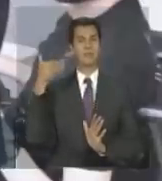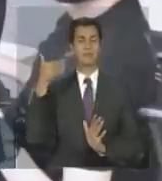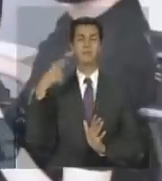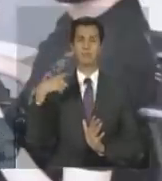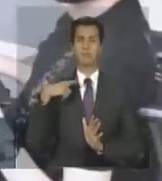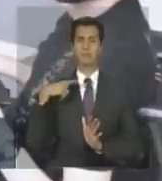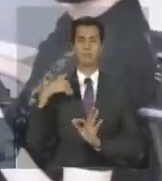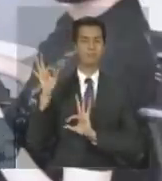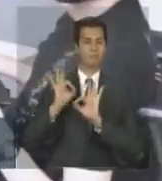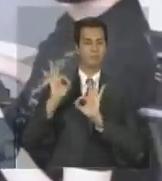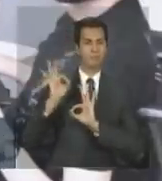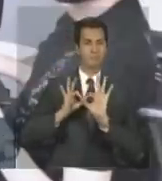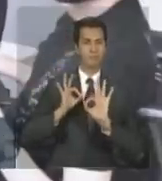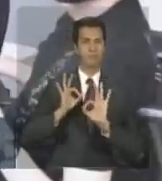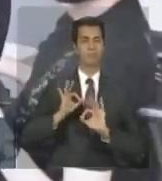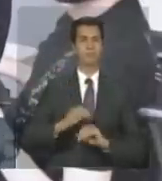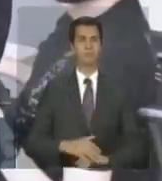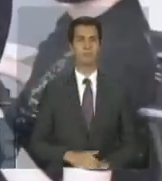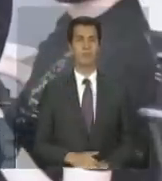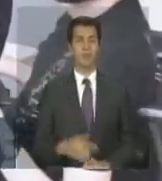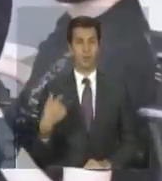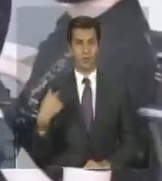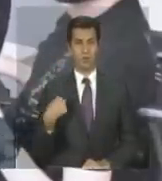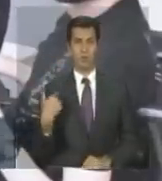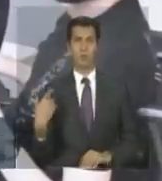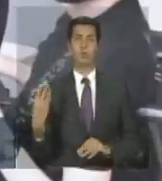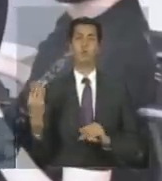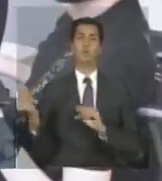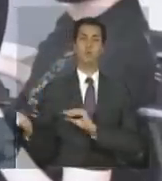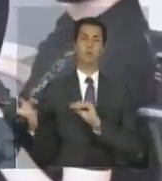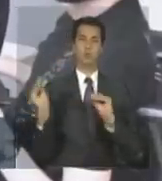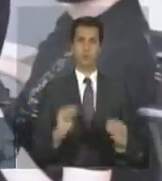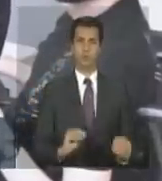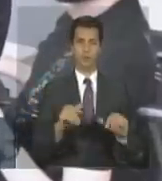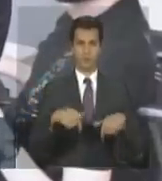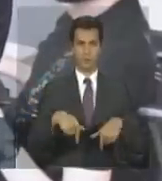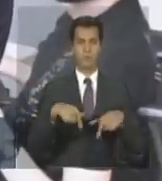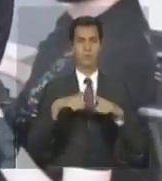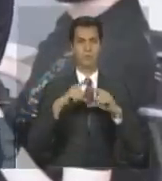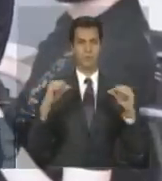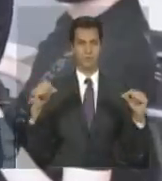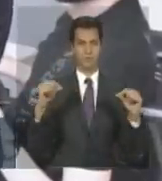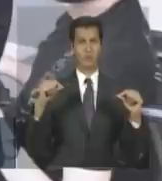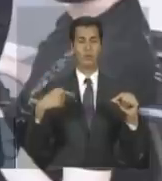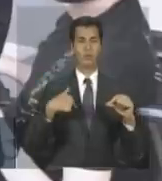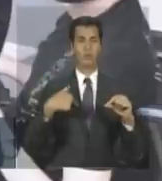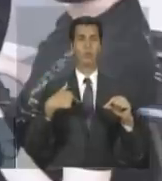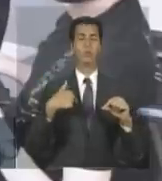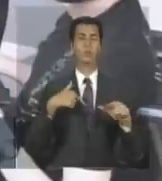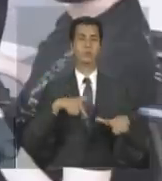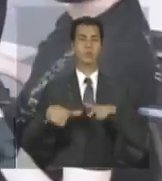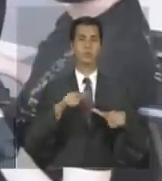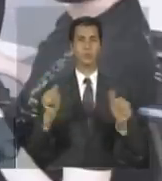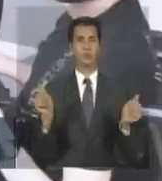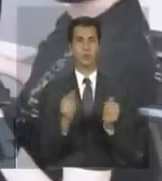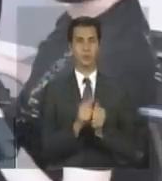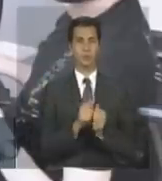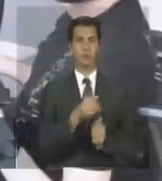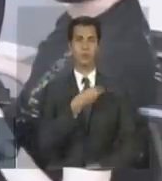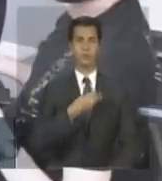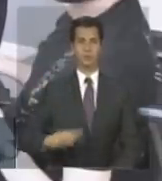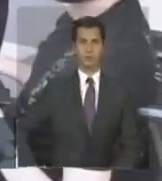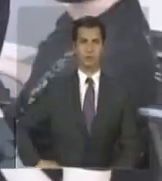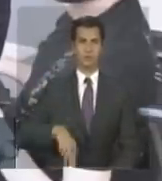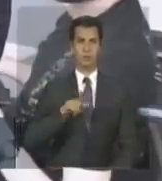significativos. Eu vim para Brasília como assessor do ministro Guido Mantega. Vim com a minha